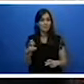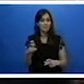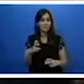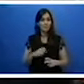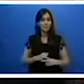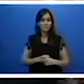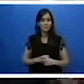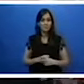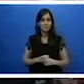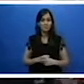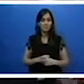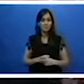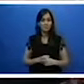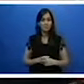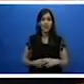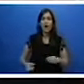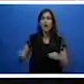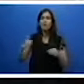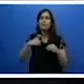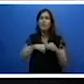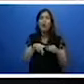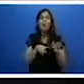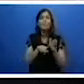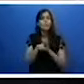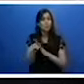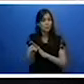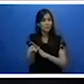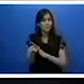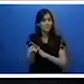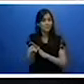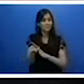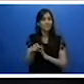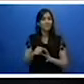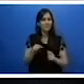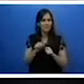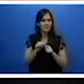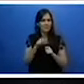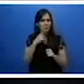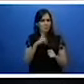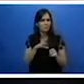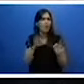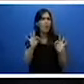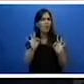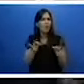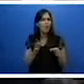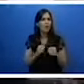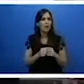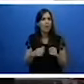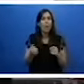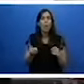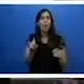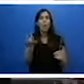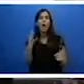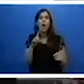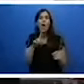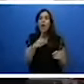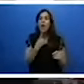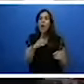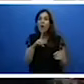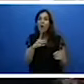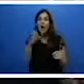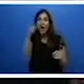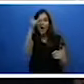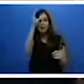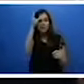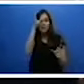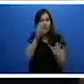555. Vou retornar na pergunta para elaborar a minha resposta. Quantos picolés a tia de